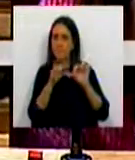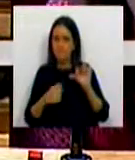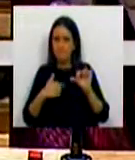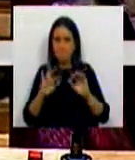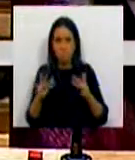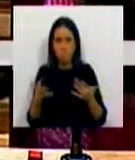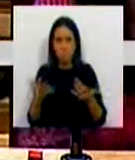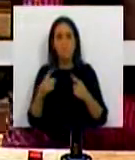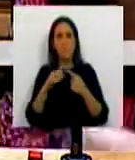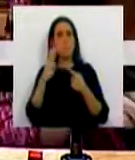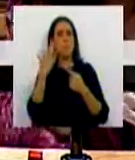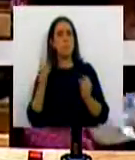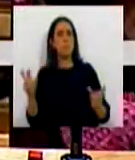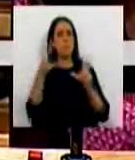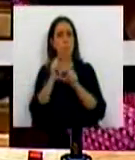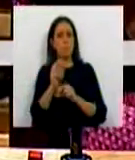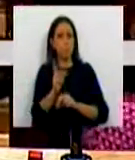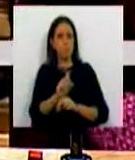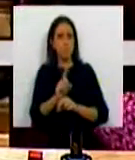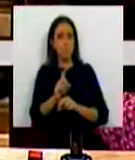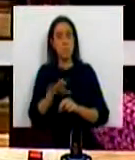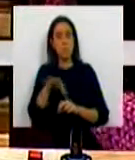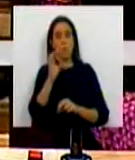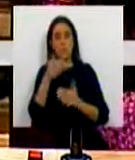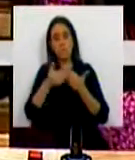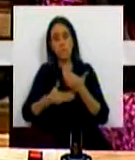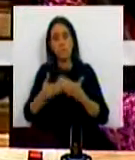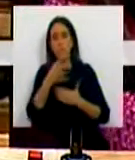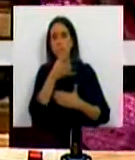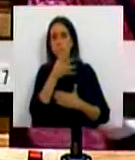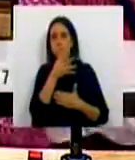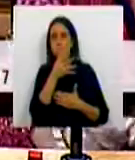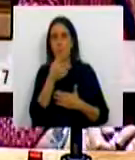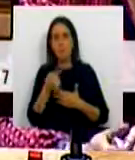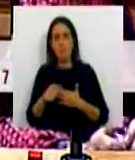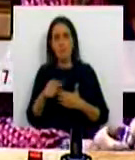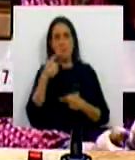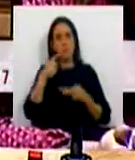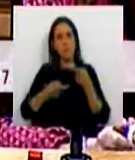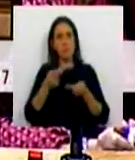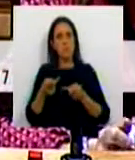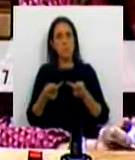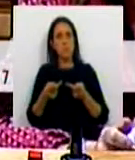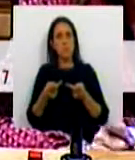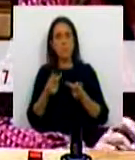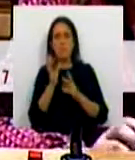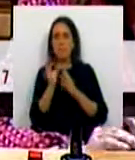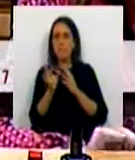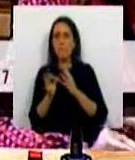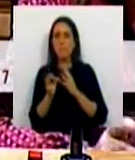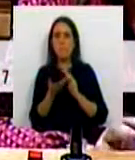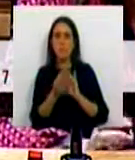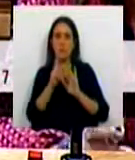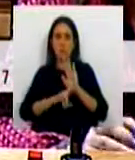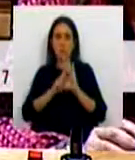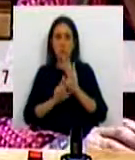primeira não é nova e todas estas opções que eu vou referir estão analisadas em grande detalhe no relatório